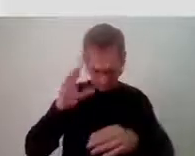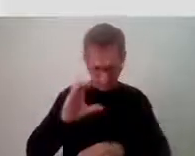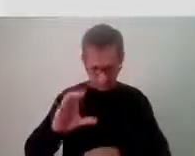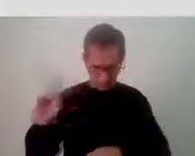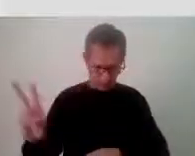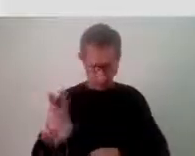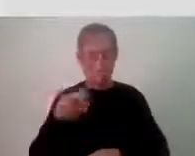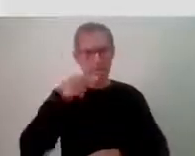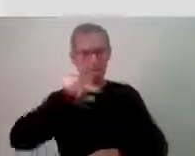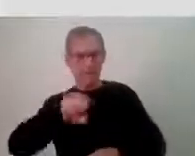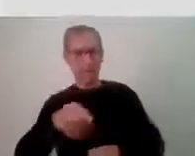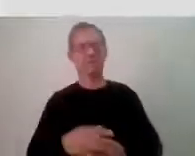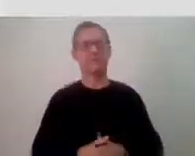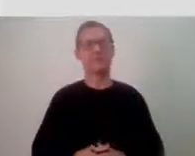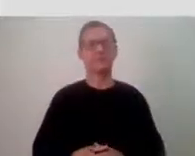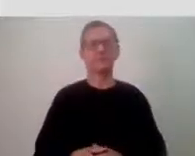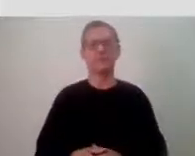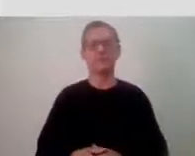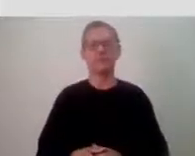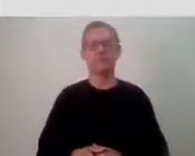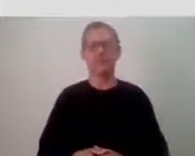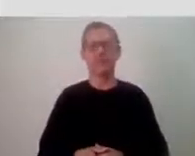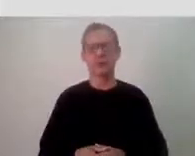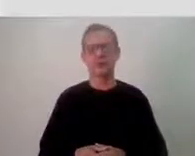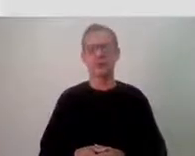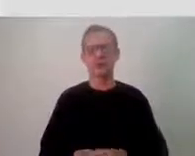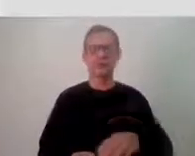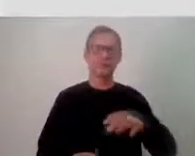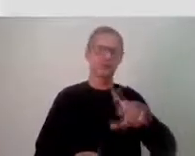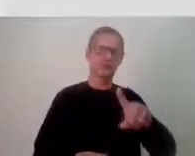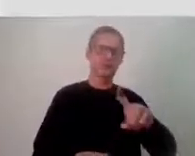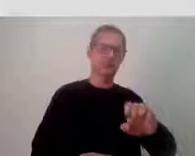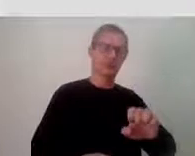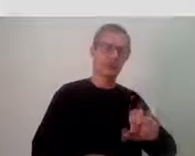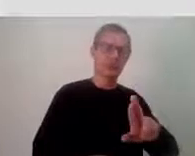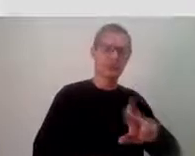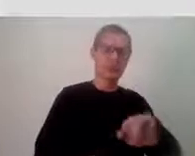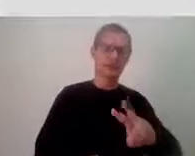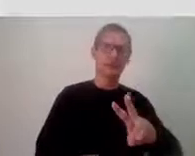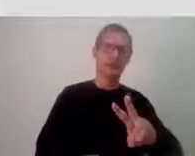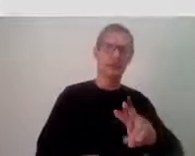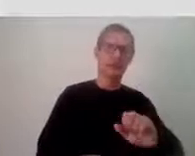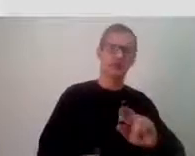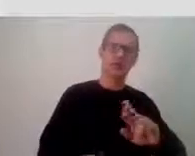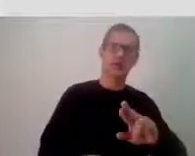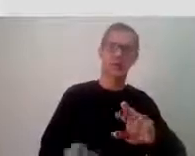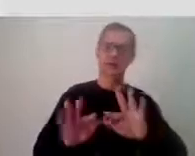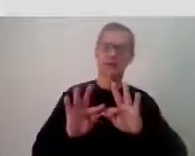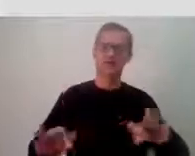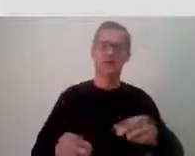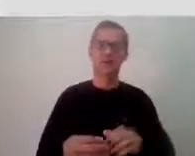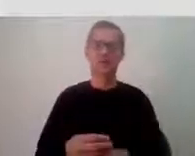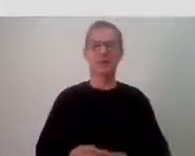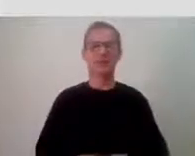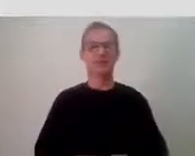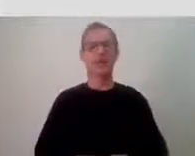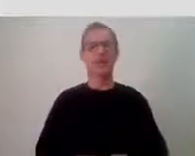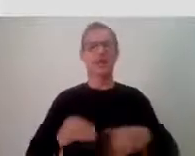de 1000. Vamos derivar essa função? 3x ao quadrado sobre